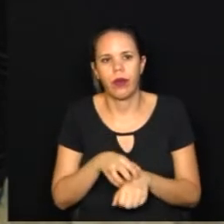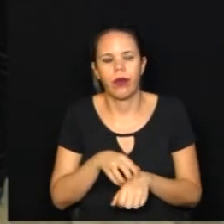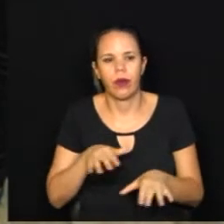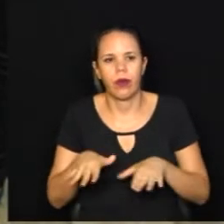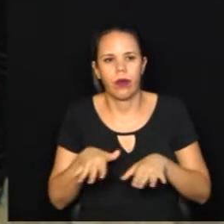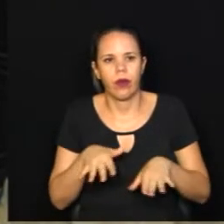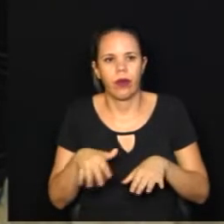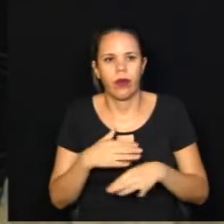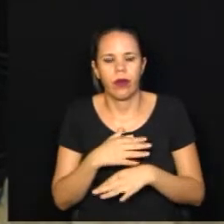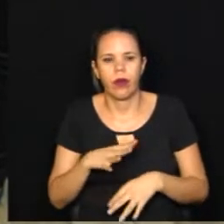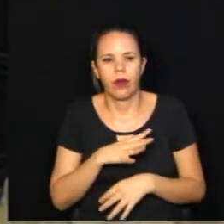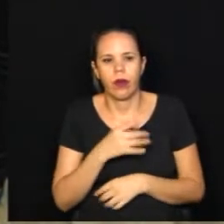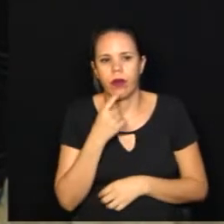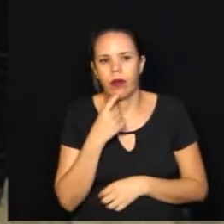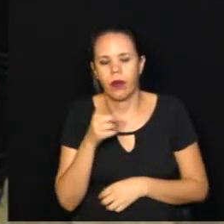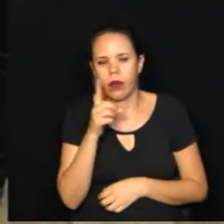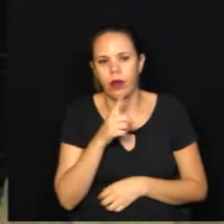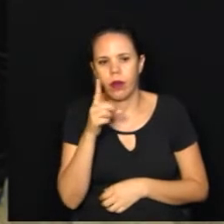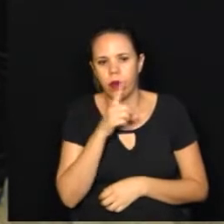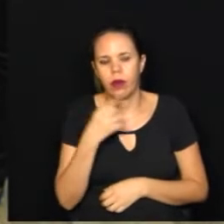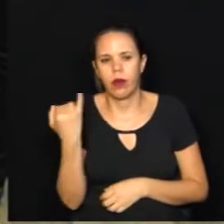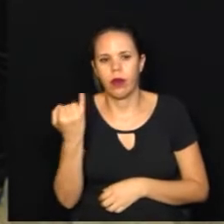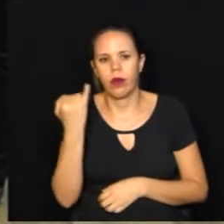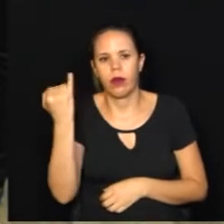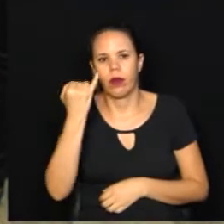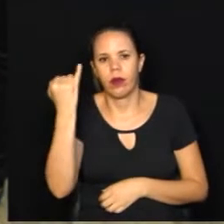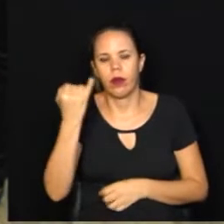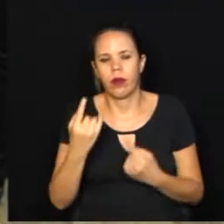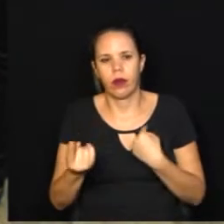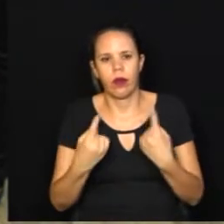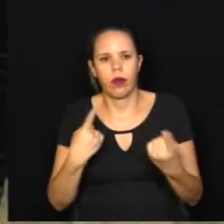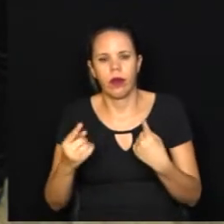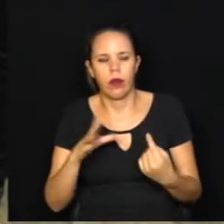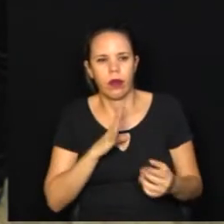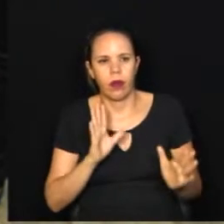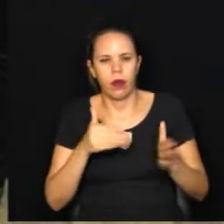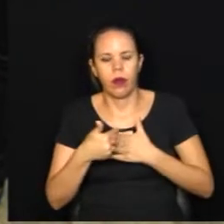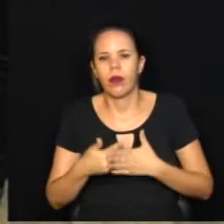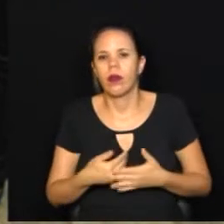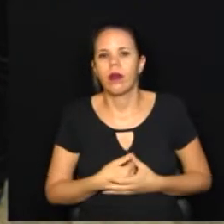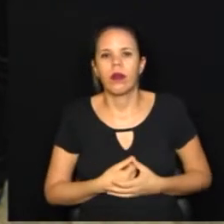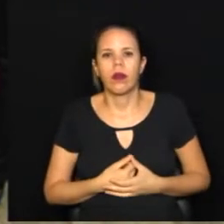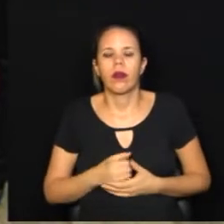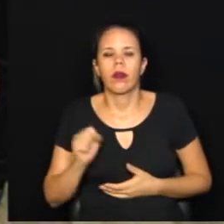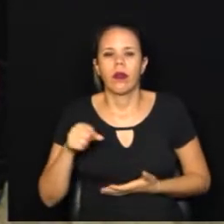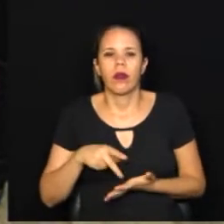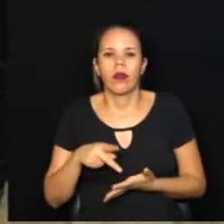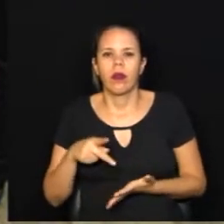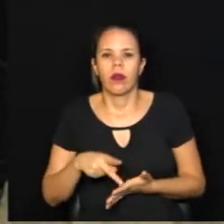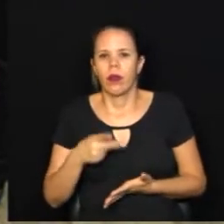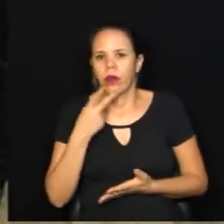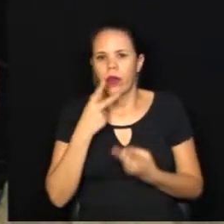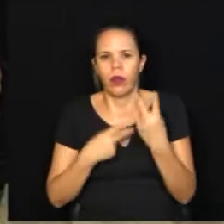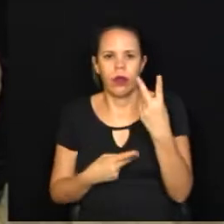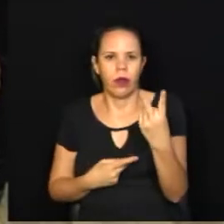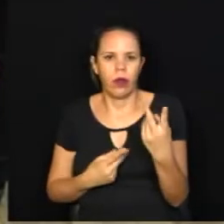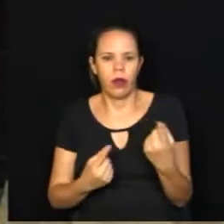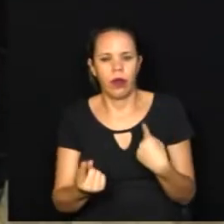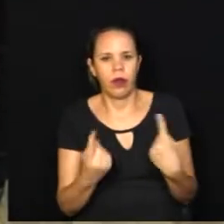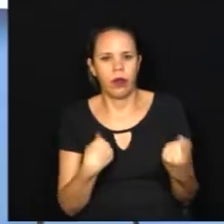campeão com 229 casos confirmados nos últimos 20 dias. Segue na sequência com Jardim